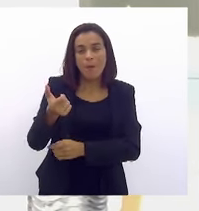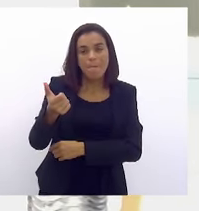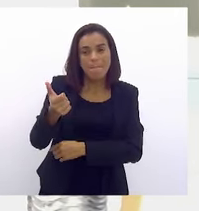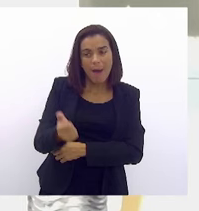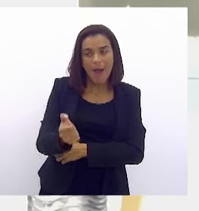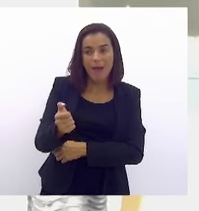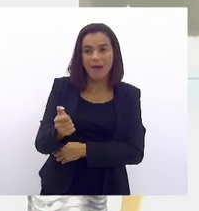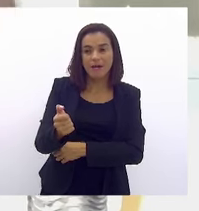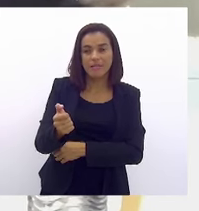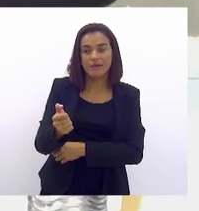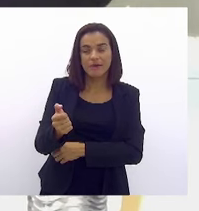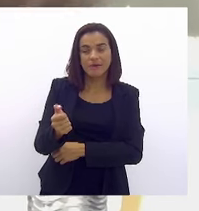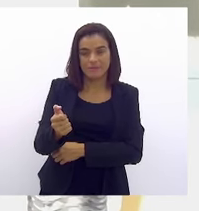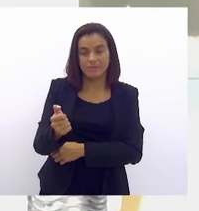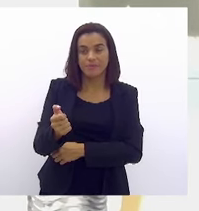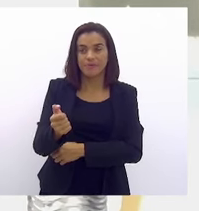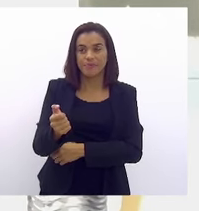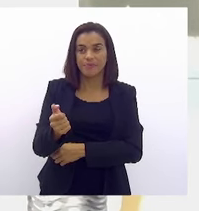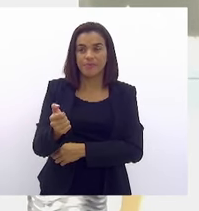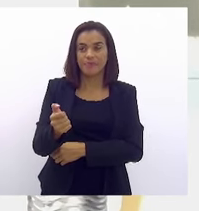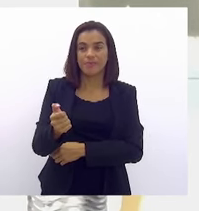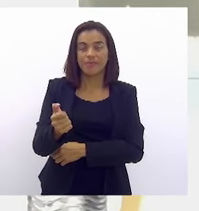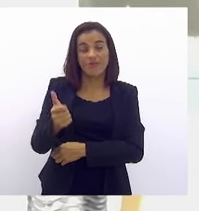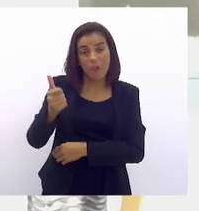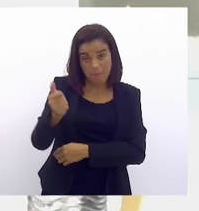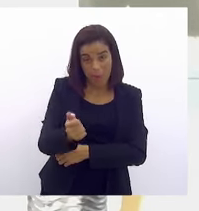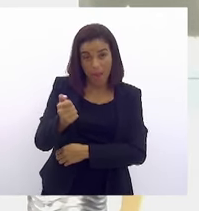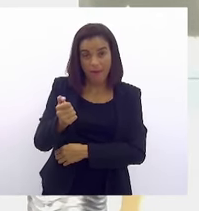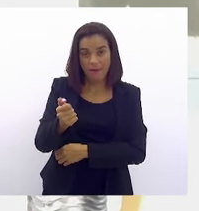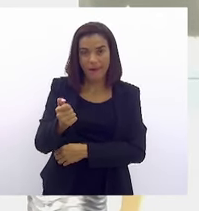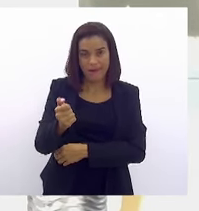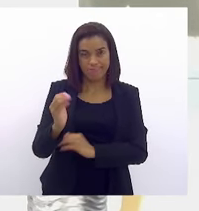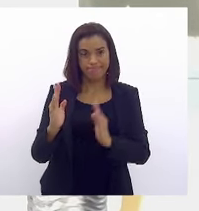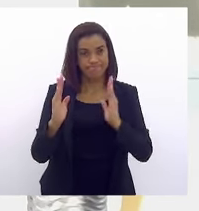vai marcar ali. Enquanto não. Vai marcar lá? Então, vai lá.